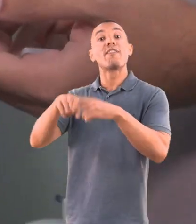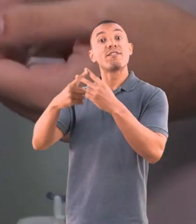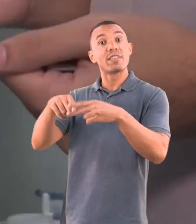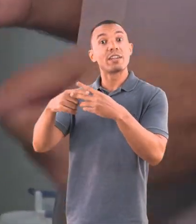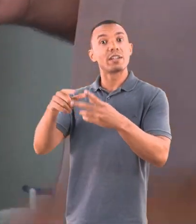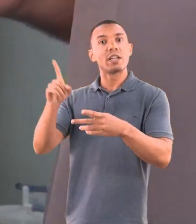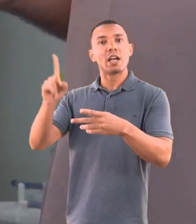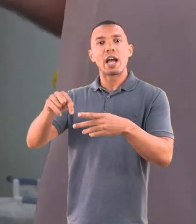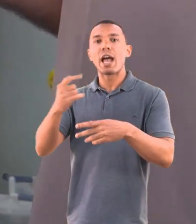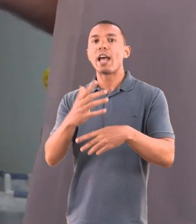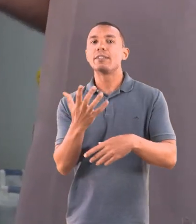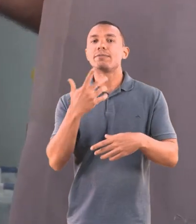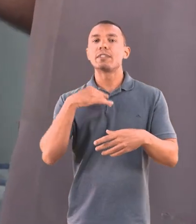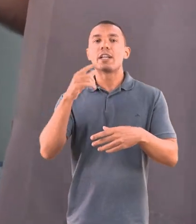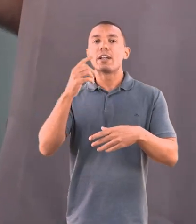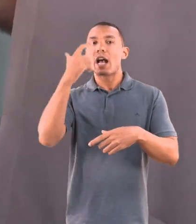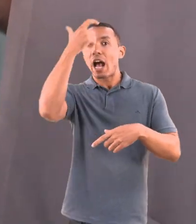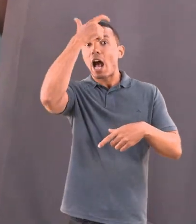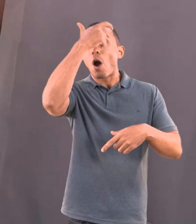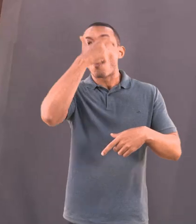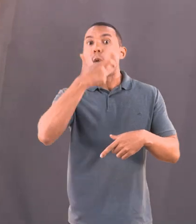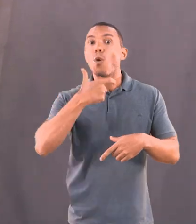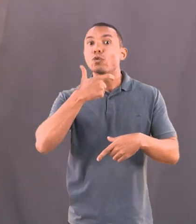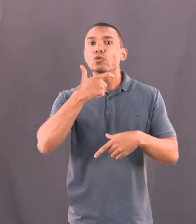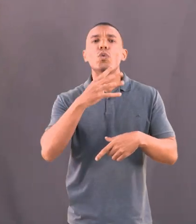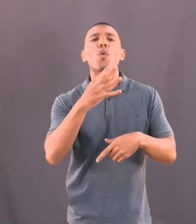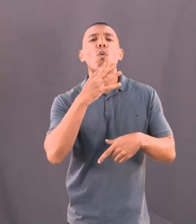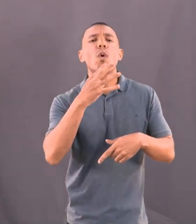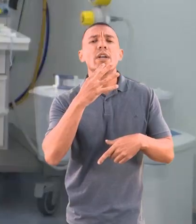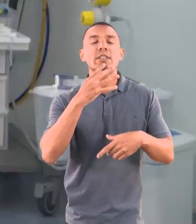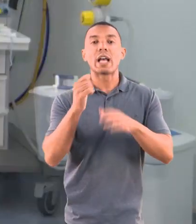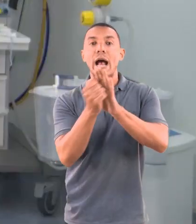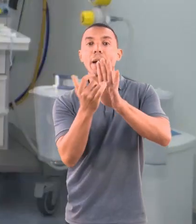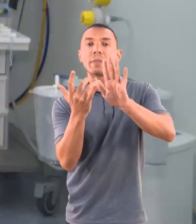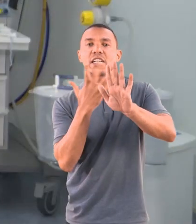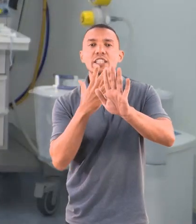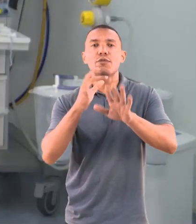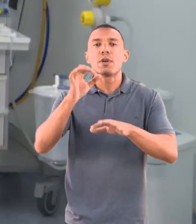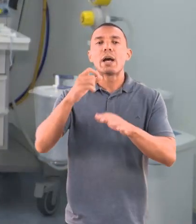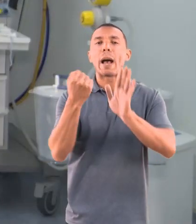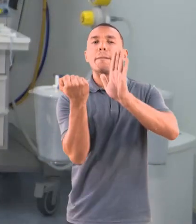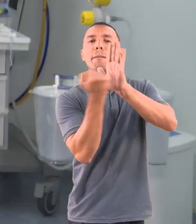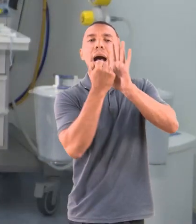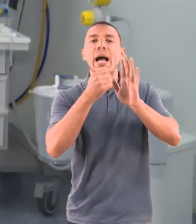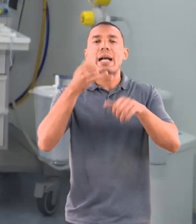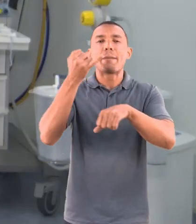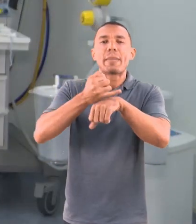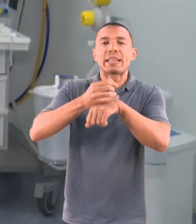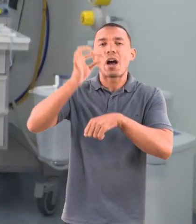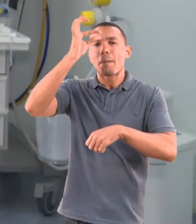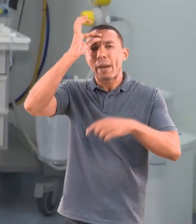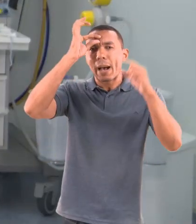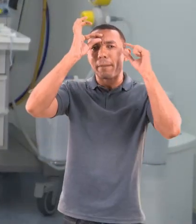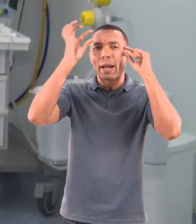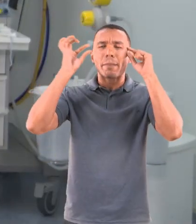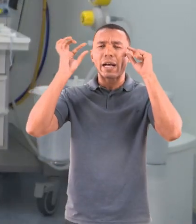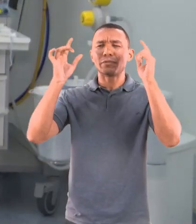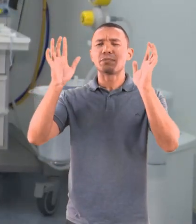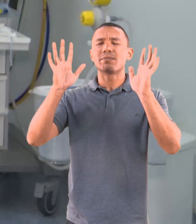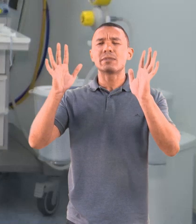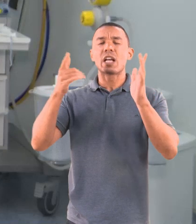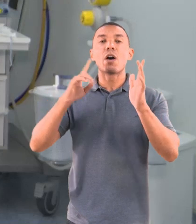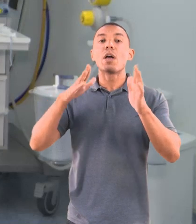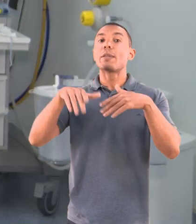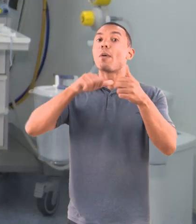uma ferramenta que a gente chama de registro facial, que é permitir que o aplicativo não precise mais